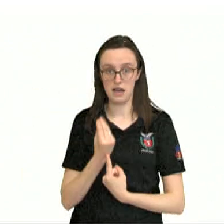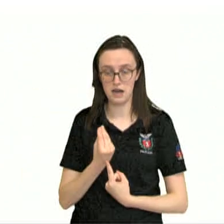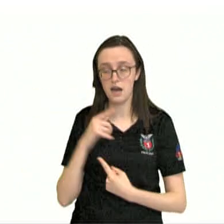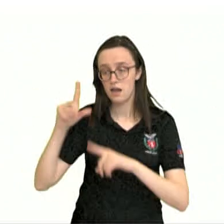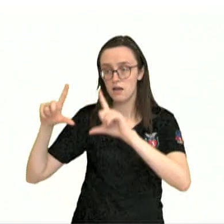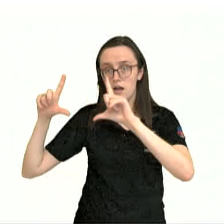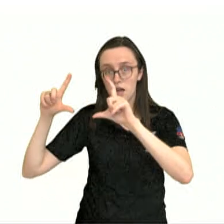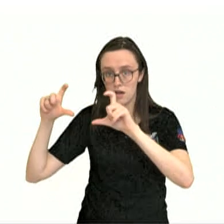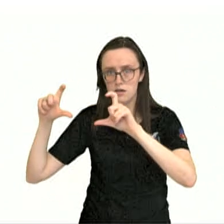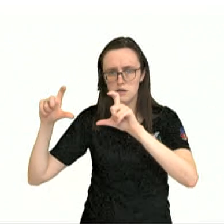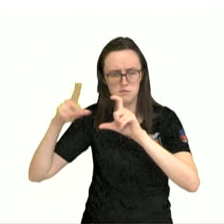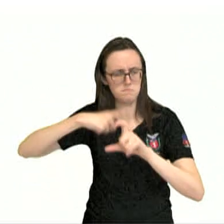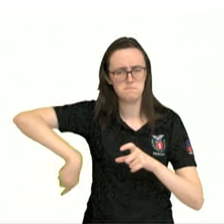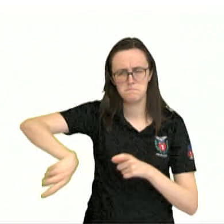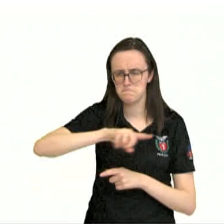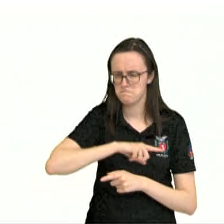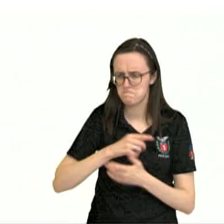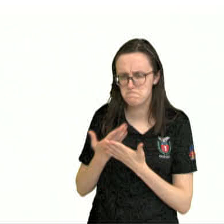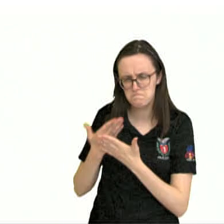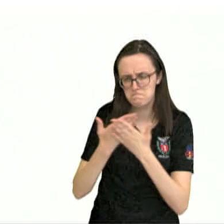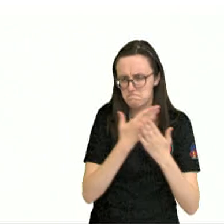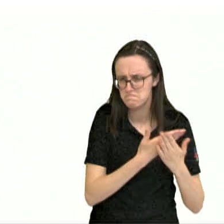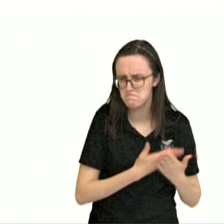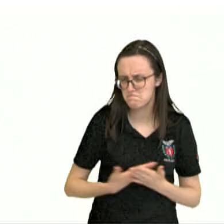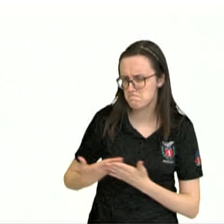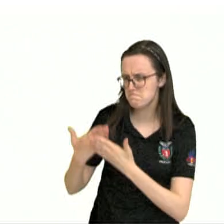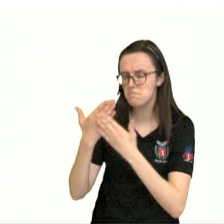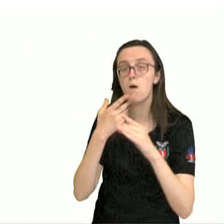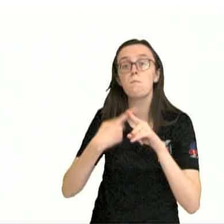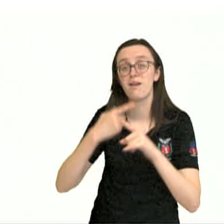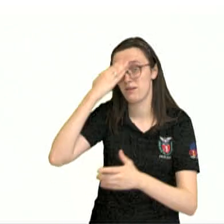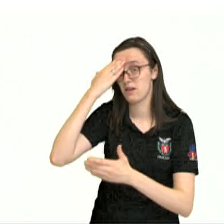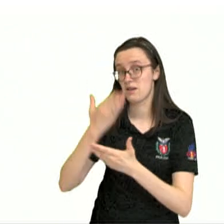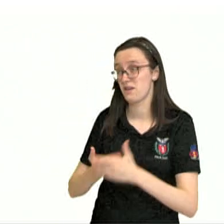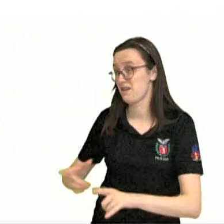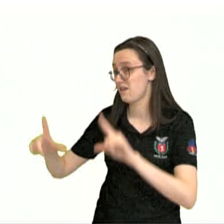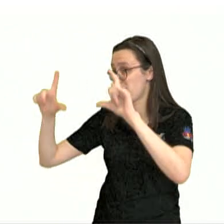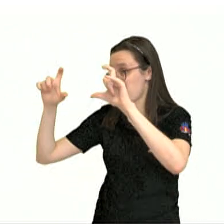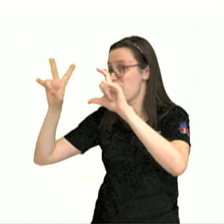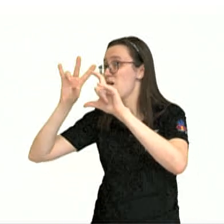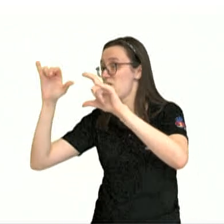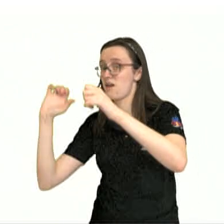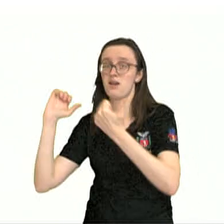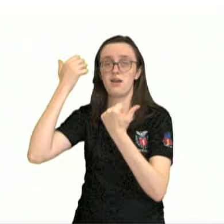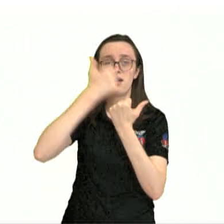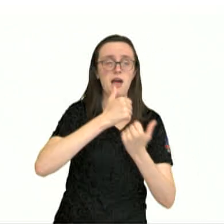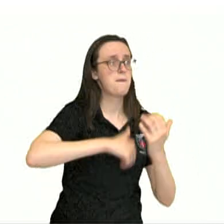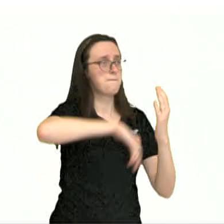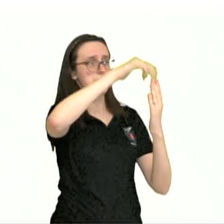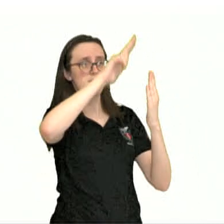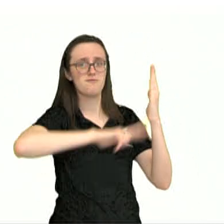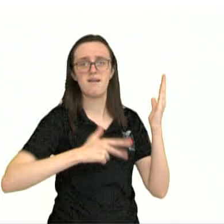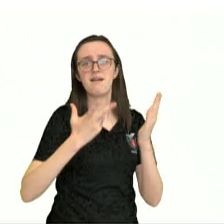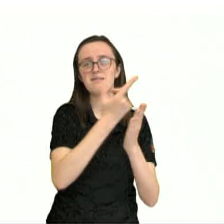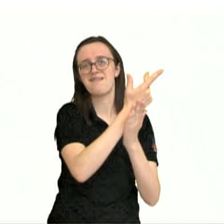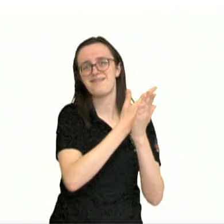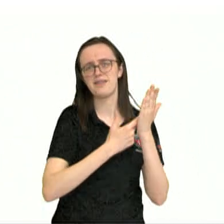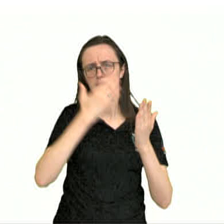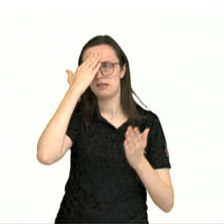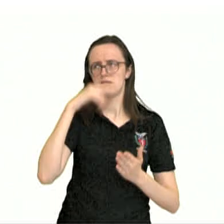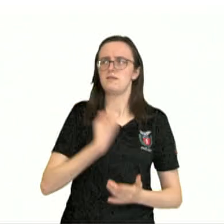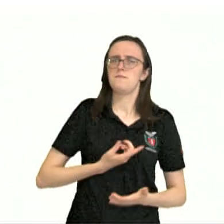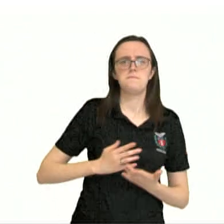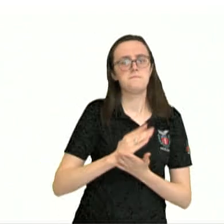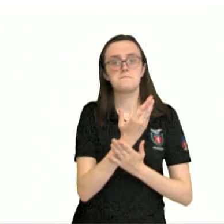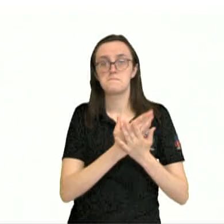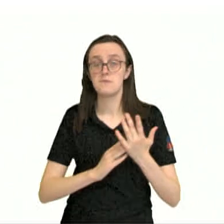que perturbou muito o meio artístico, pois acreditavam que logo iria substituir a pintura e o desenho. O surgimento da